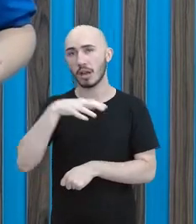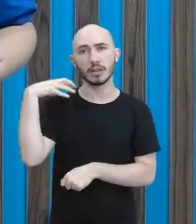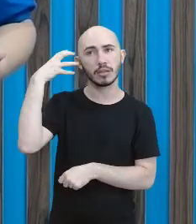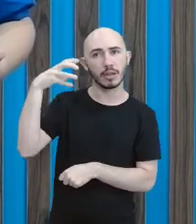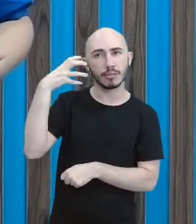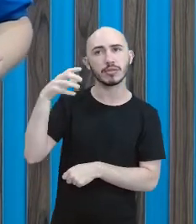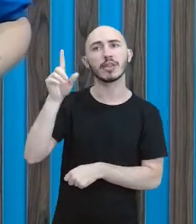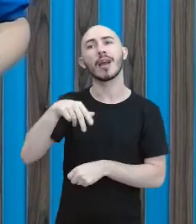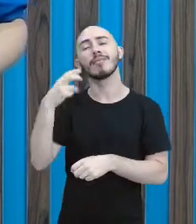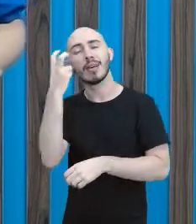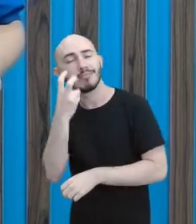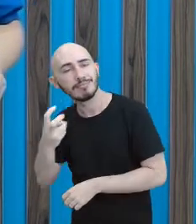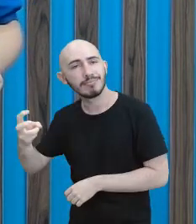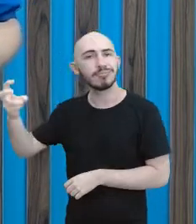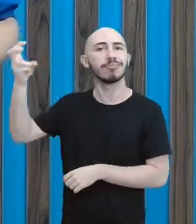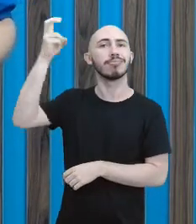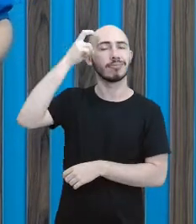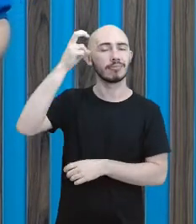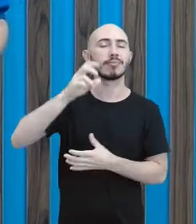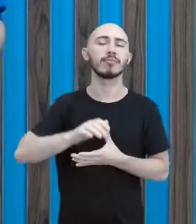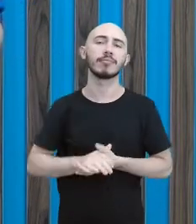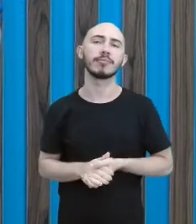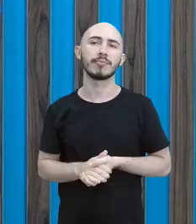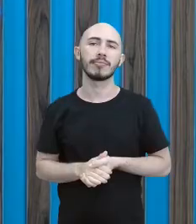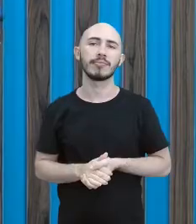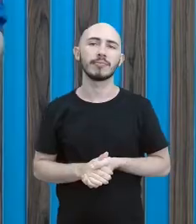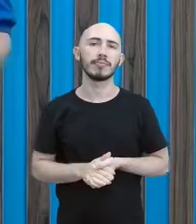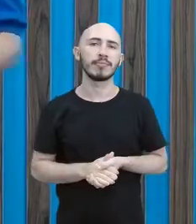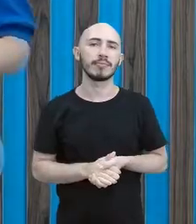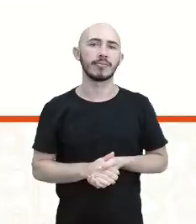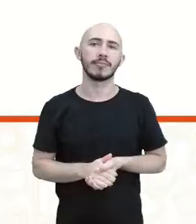então se diz que ele é um aluno superdotado.